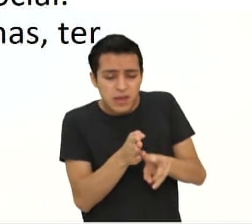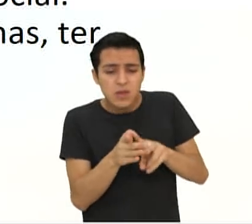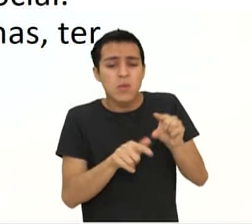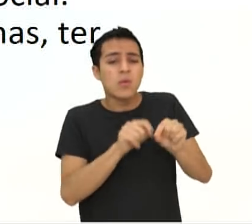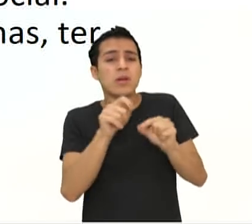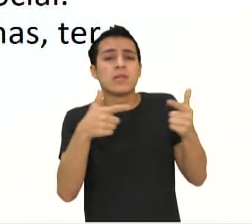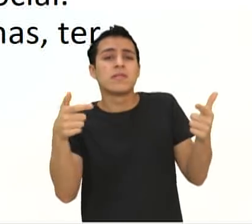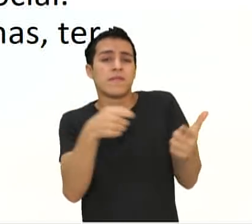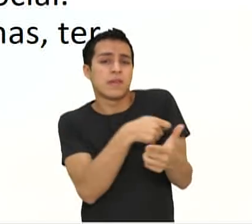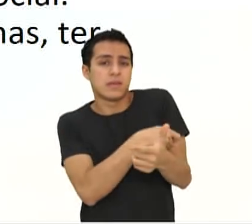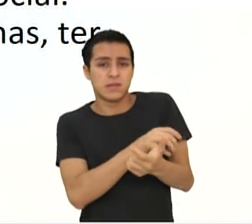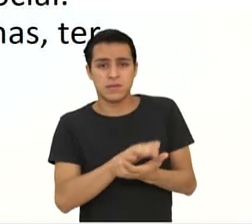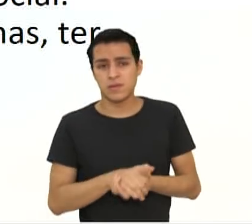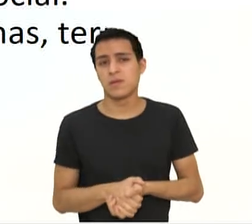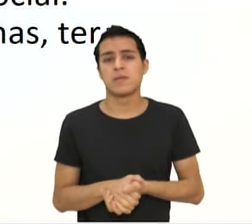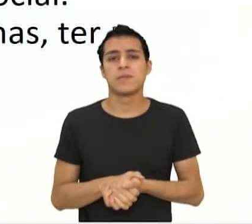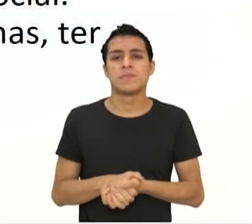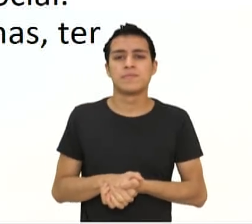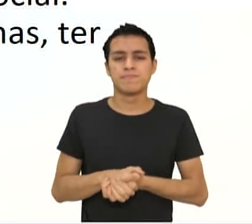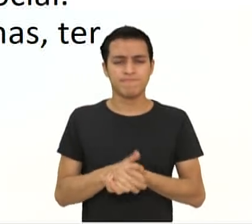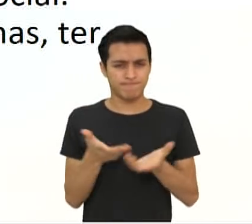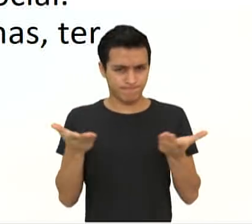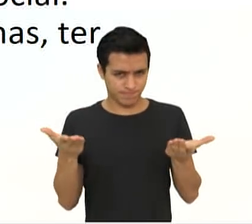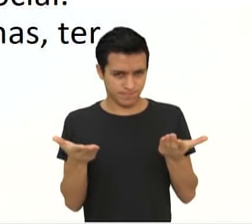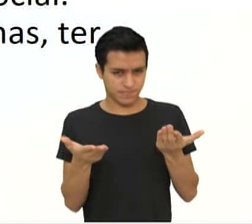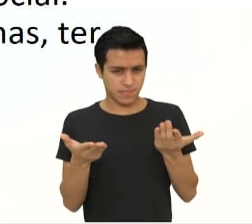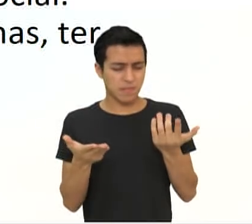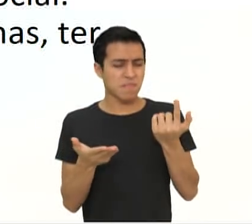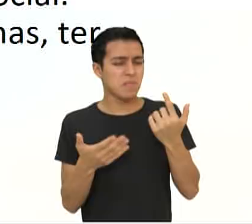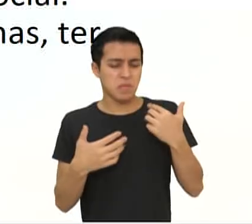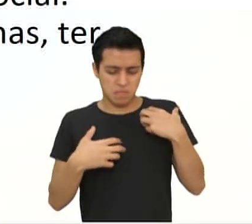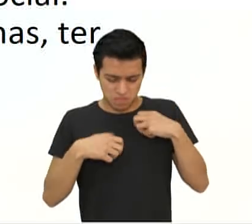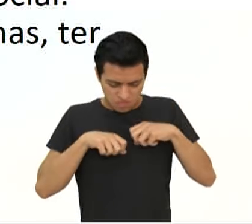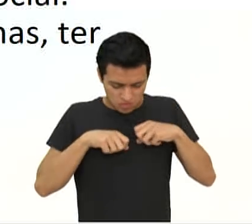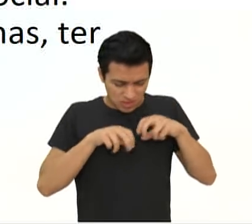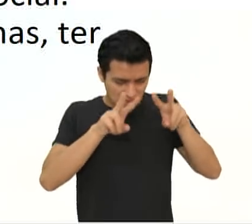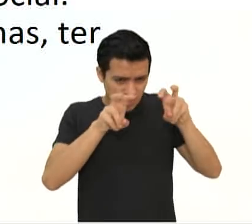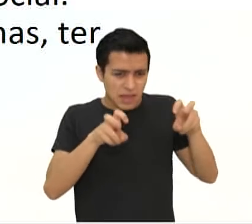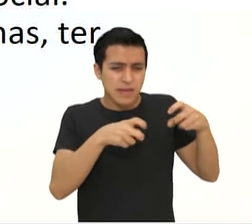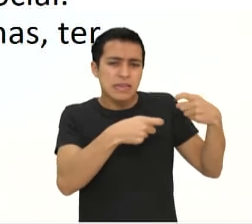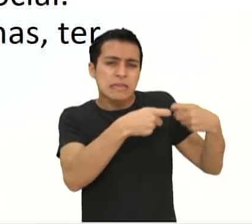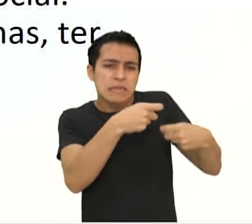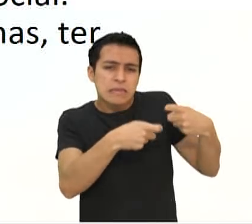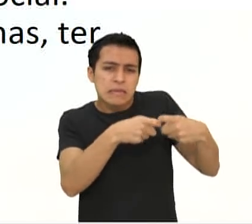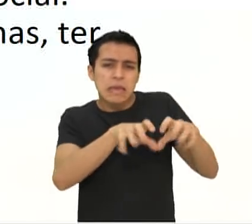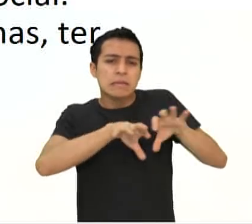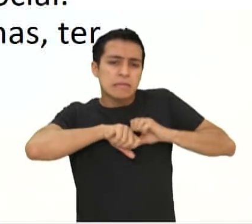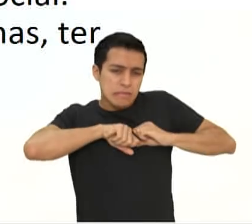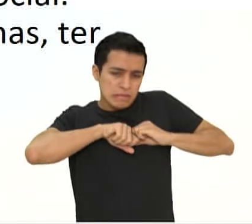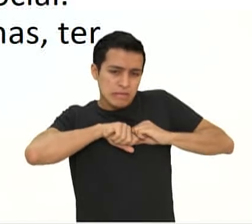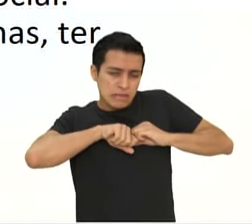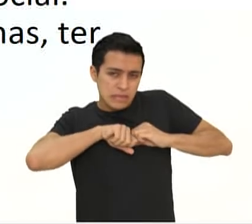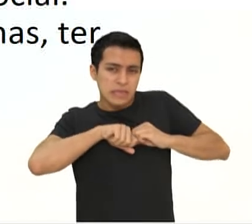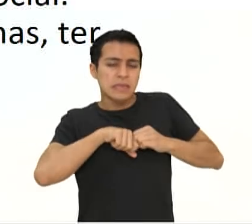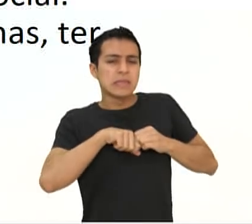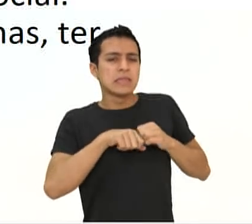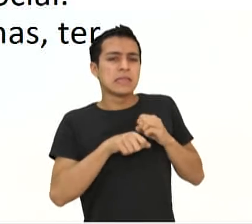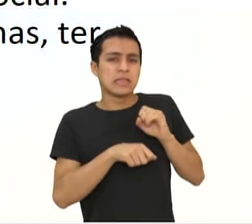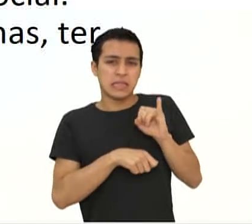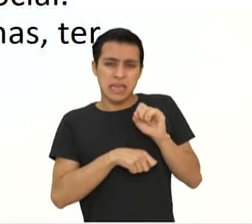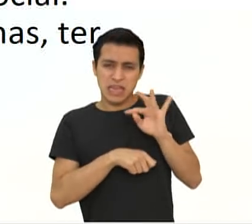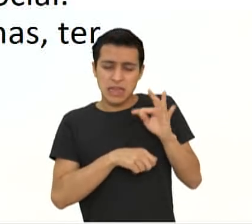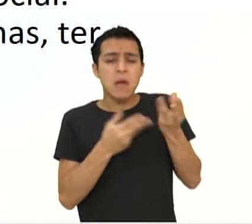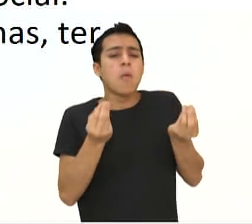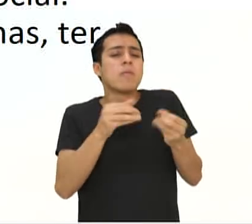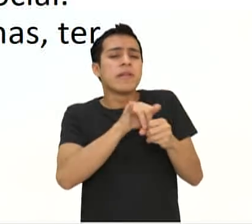não há vacina. Para uma infecção sexualmente transmissível, IST, quais são os principais meios